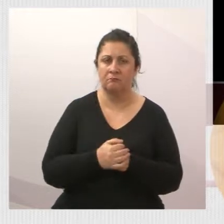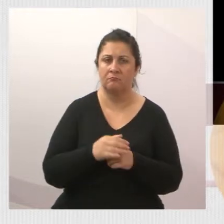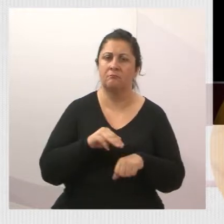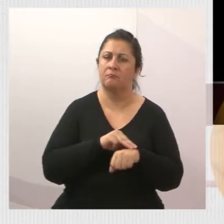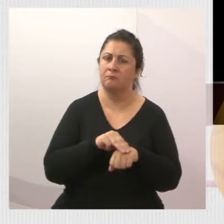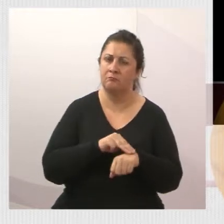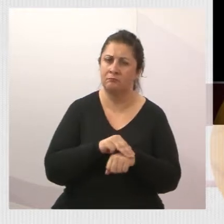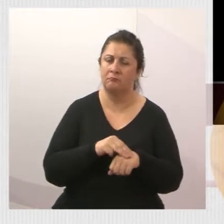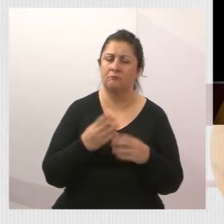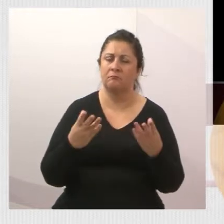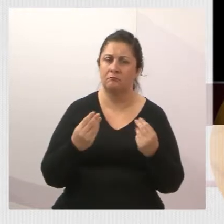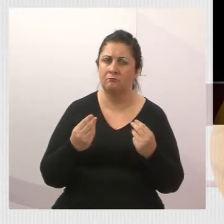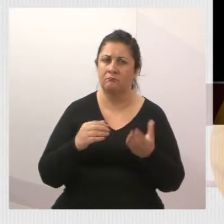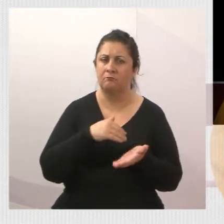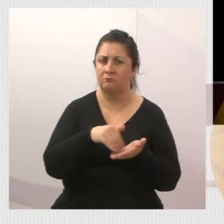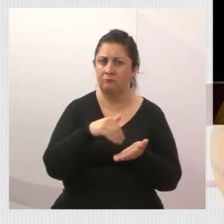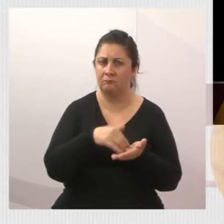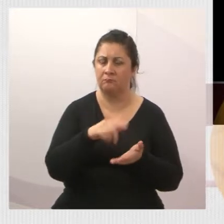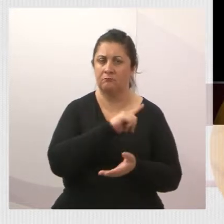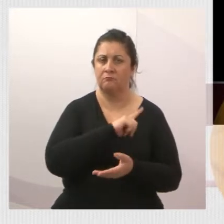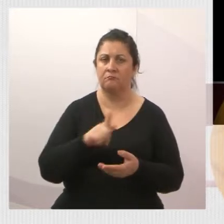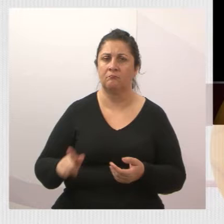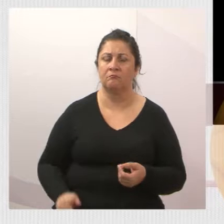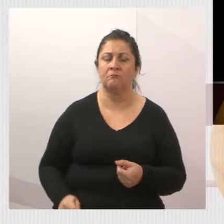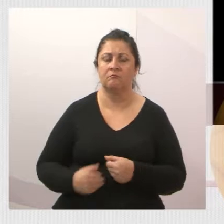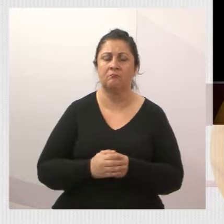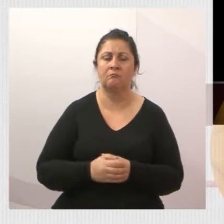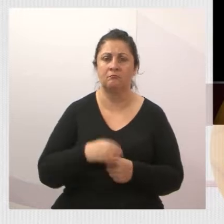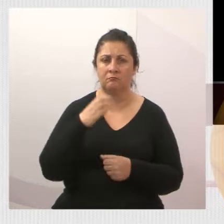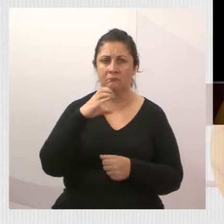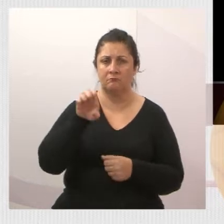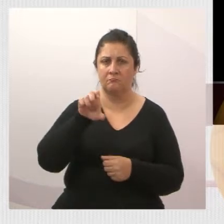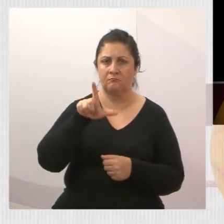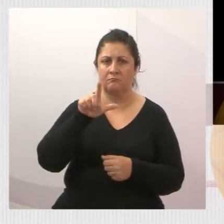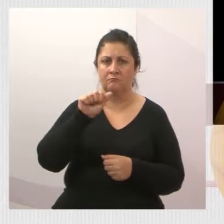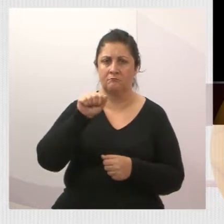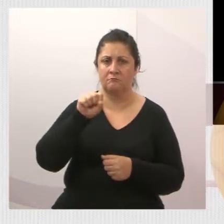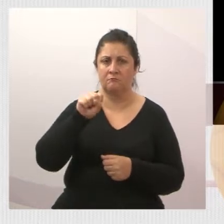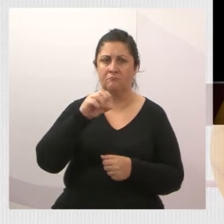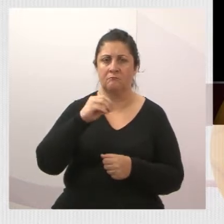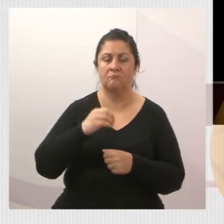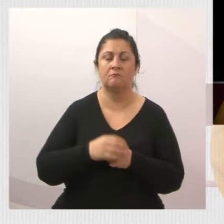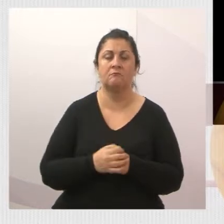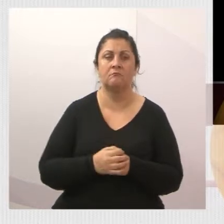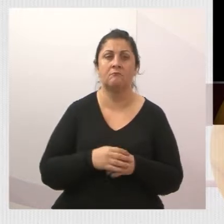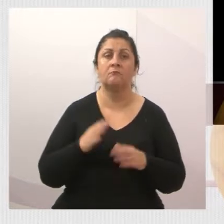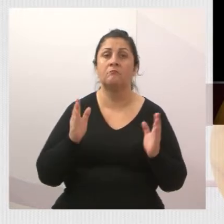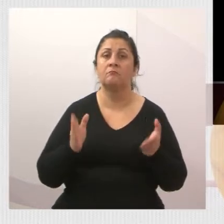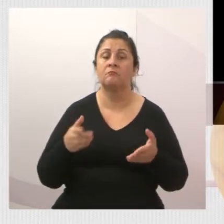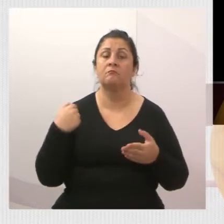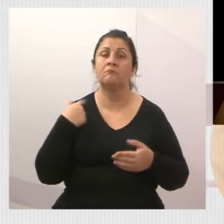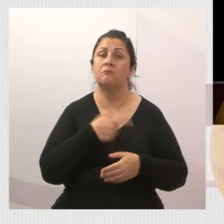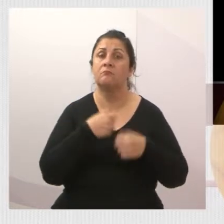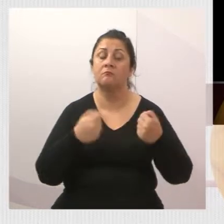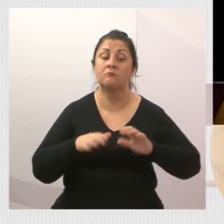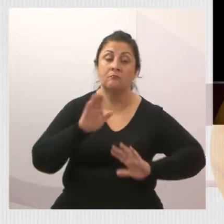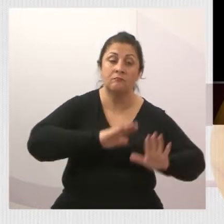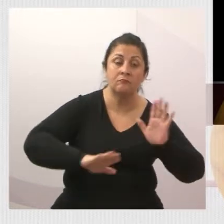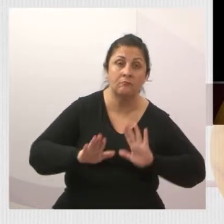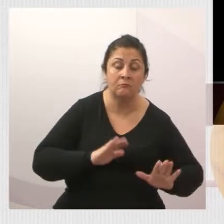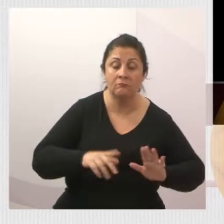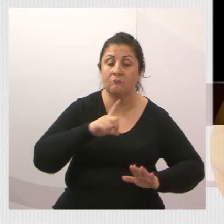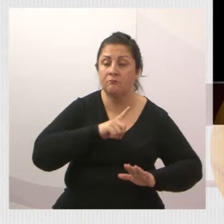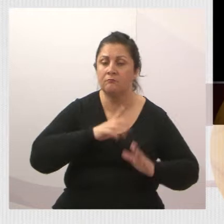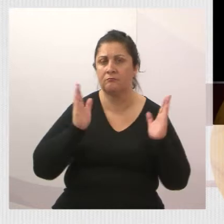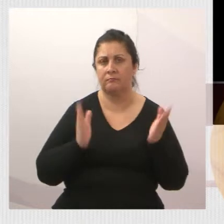conversei bastante com o secretário de governo, o Celso, a nossa prioridade hoje é a manutenção dos serviços já